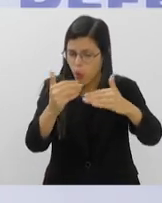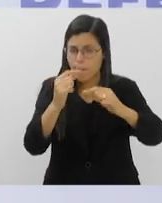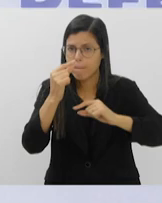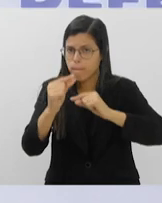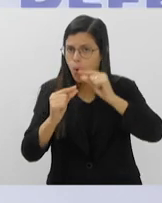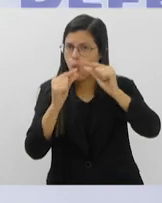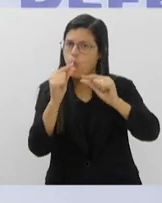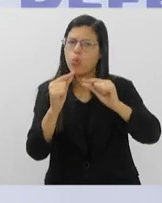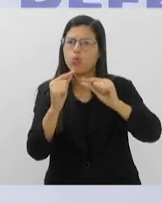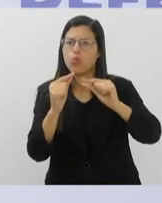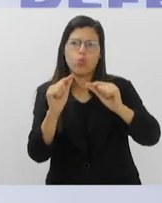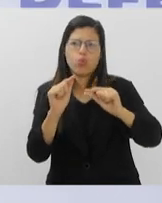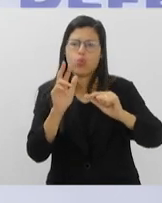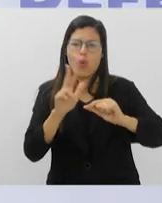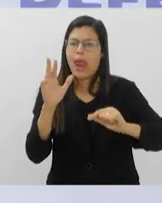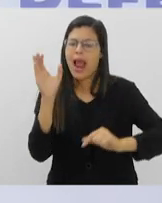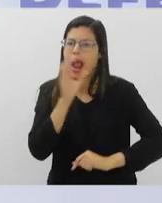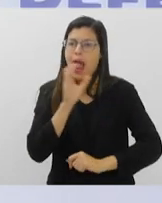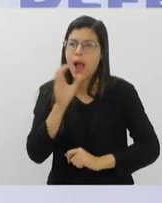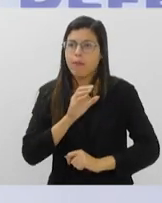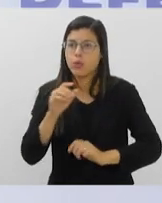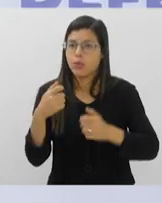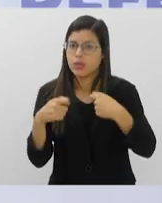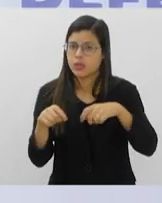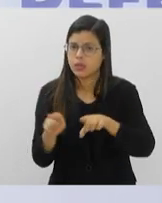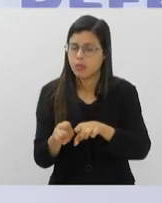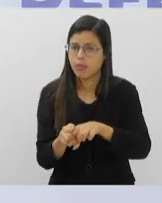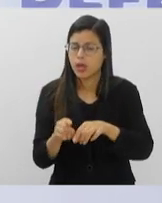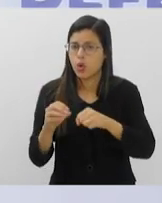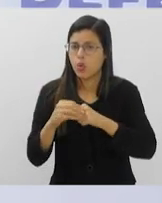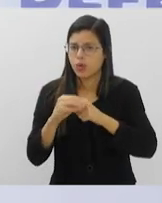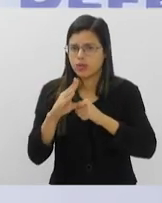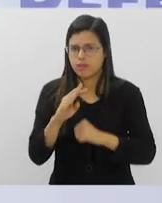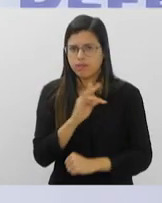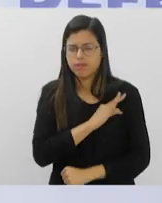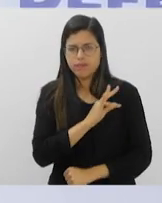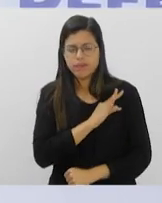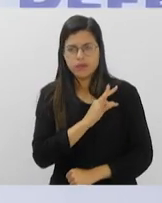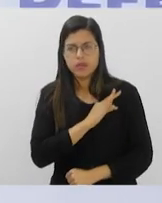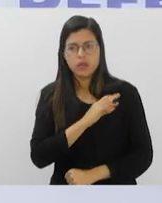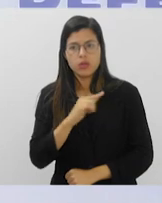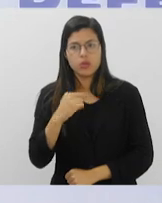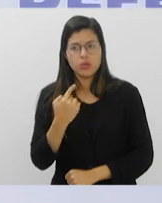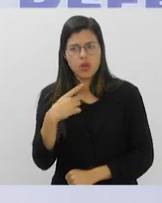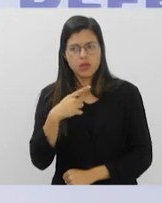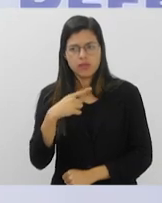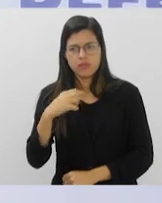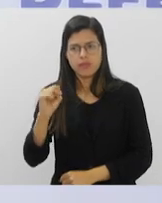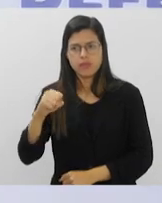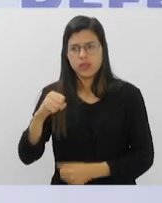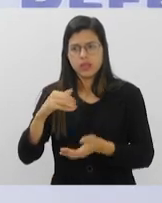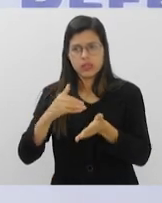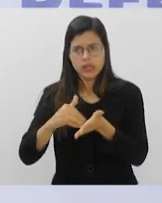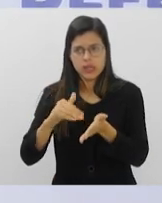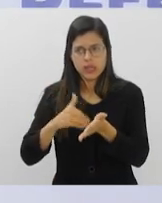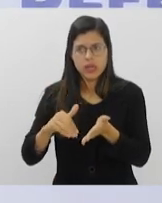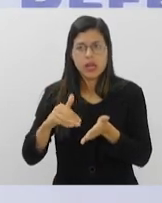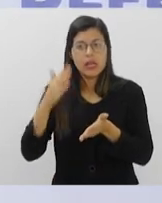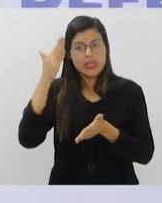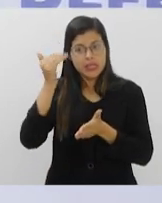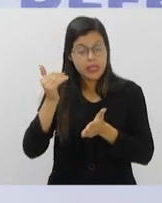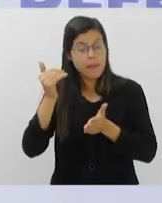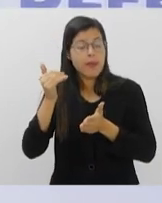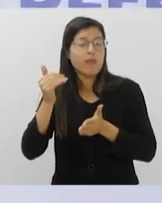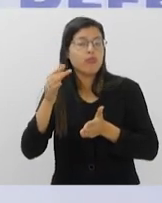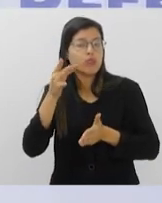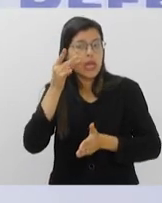perpassa por sobretudo conhecimento técnico eh nós temos sim a secretaria nós sabemos da realidade eu